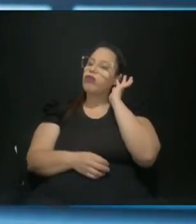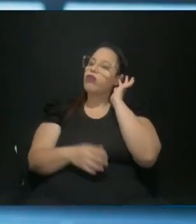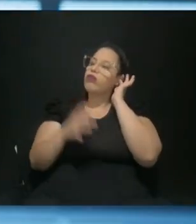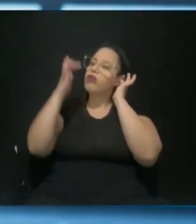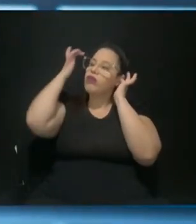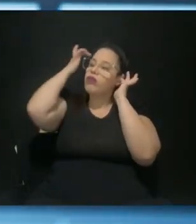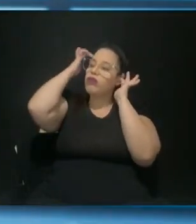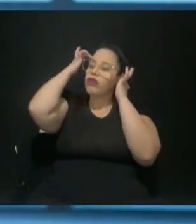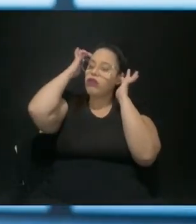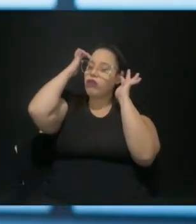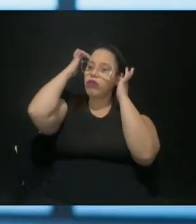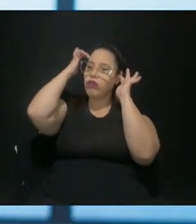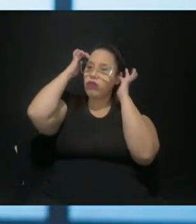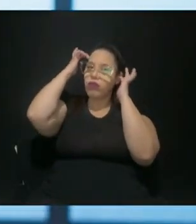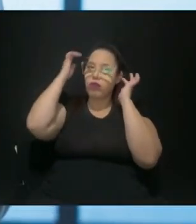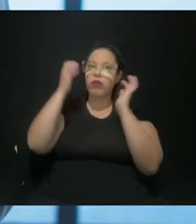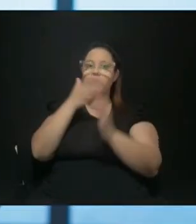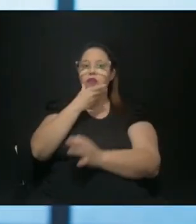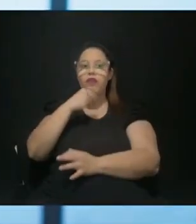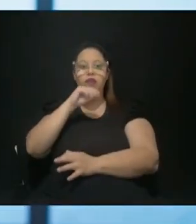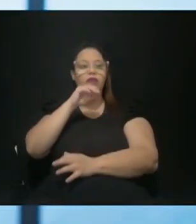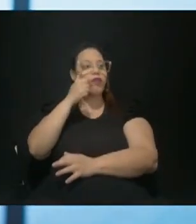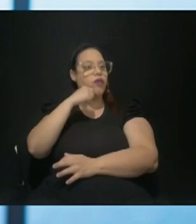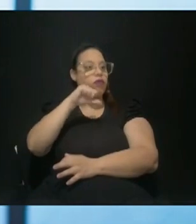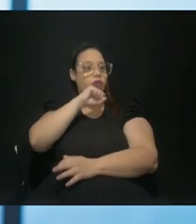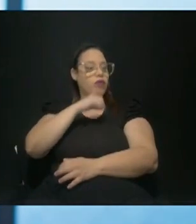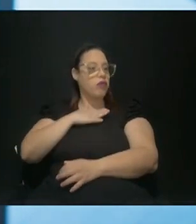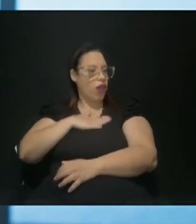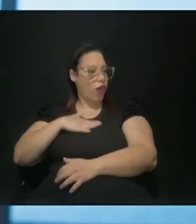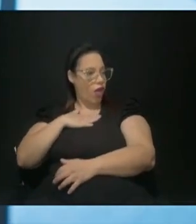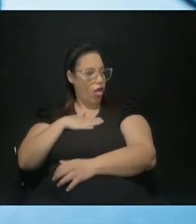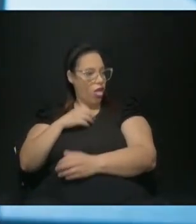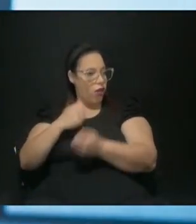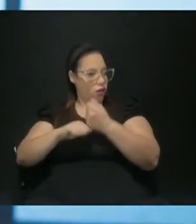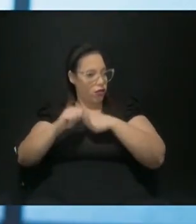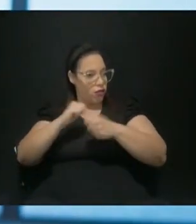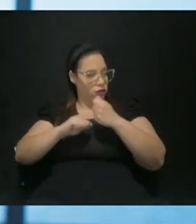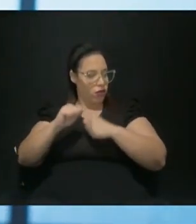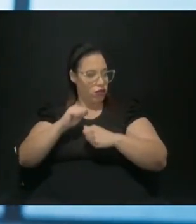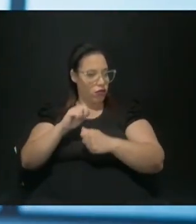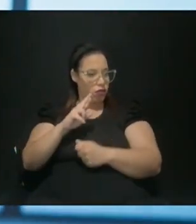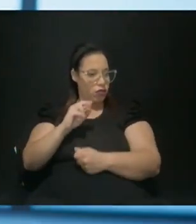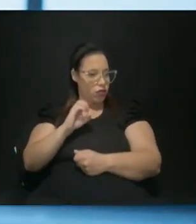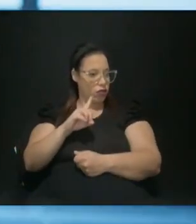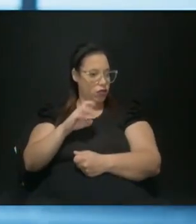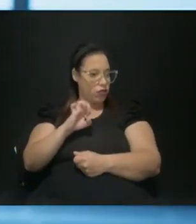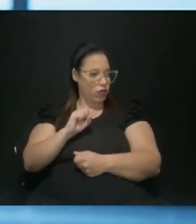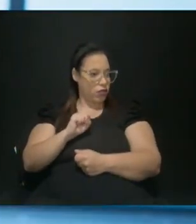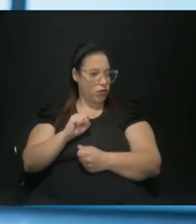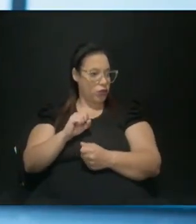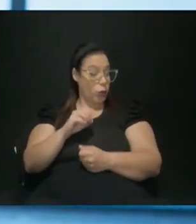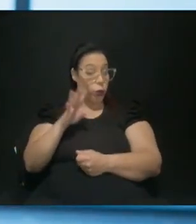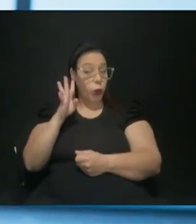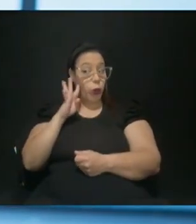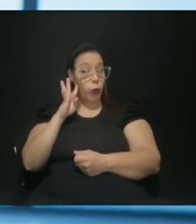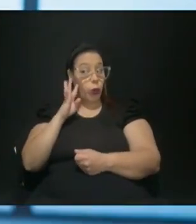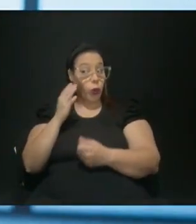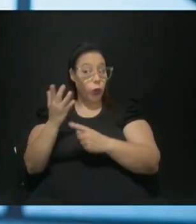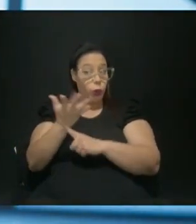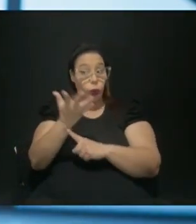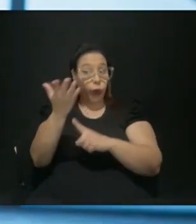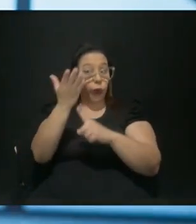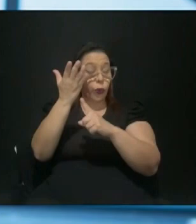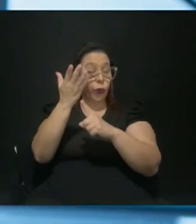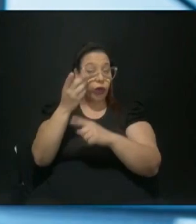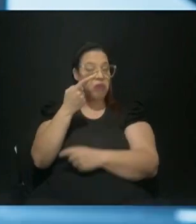pai, uma mãe que vê que o filho gosta ali da administração de redes, sempre está ligado na tecnologia, consegue perceber isso no filho?